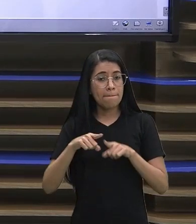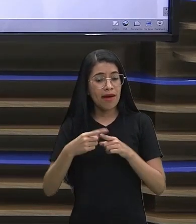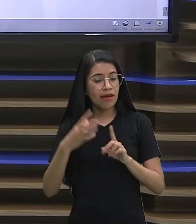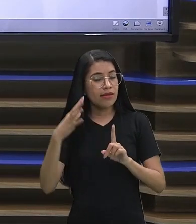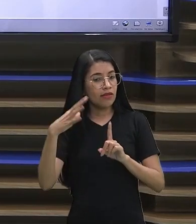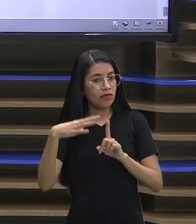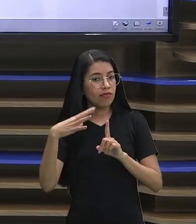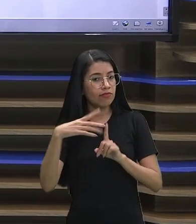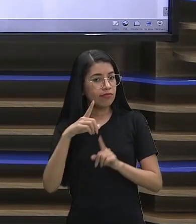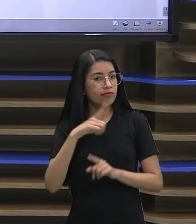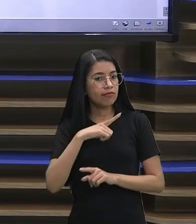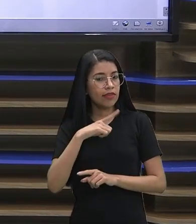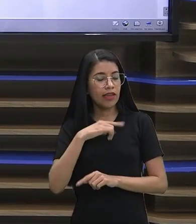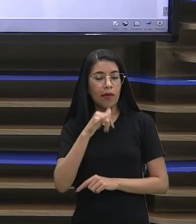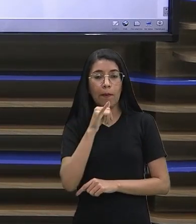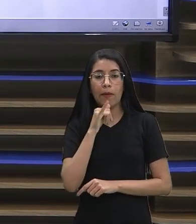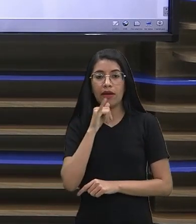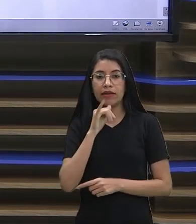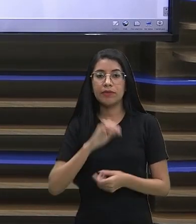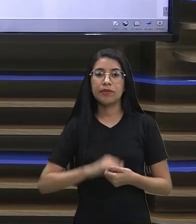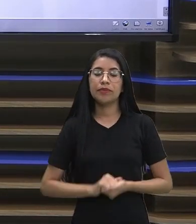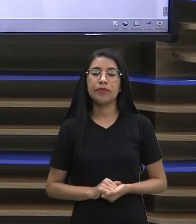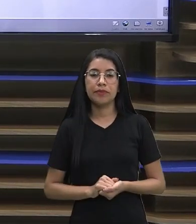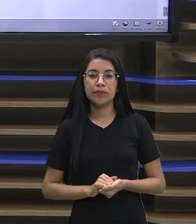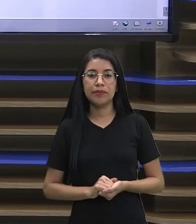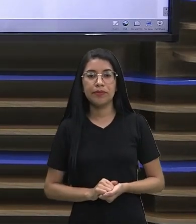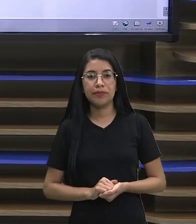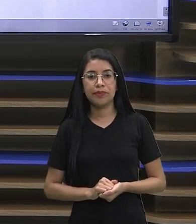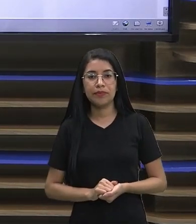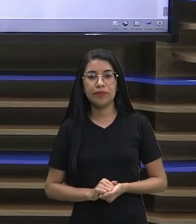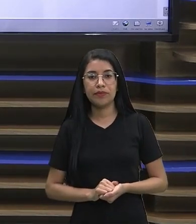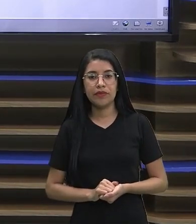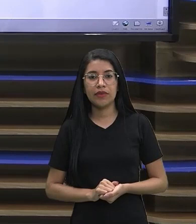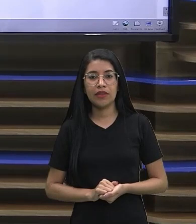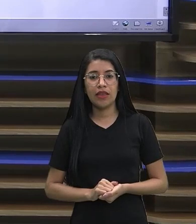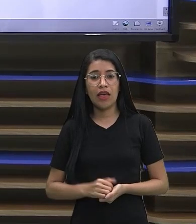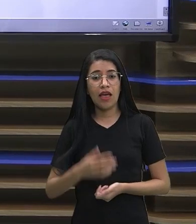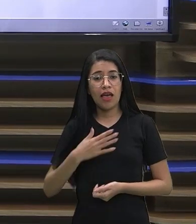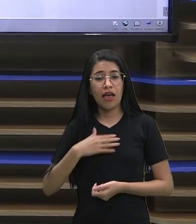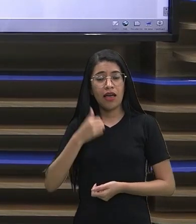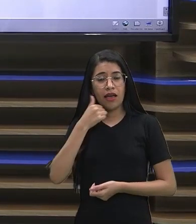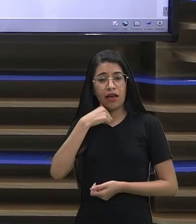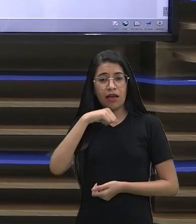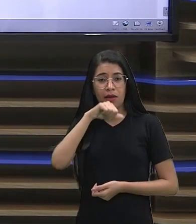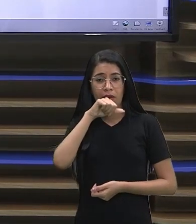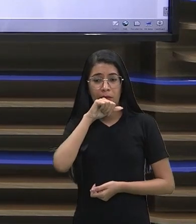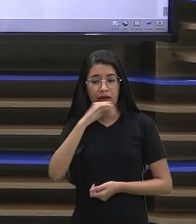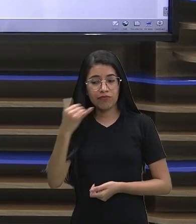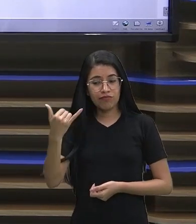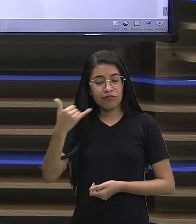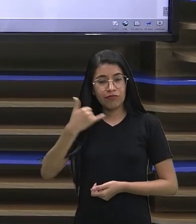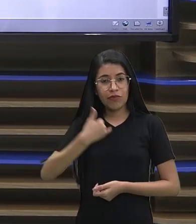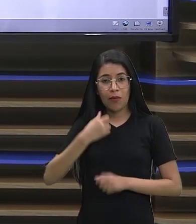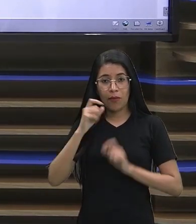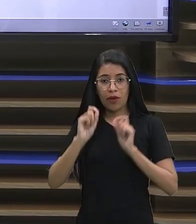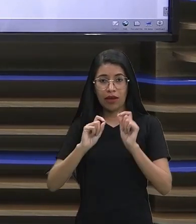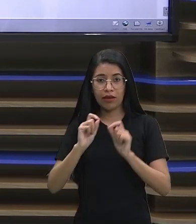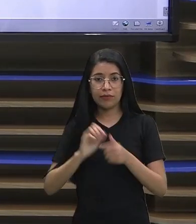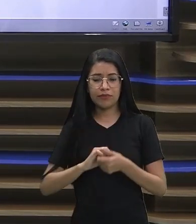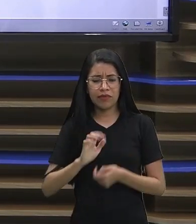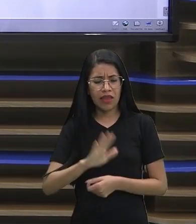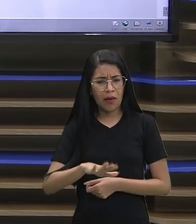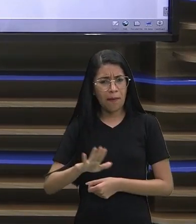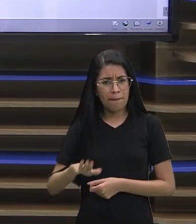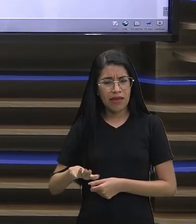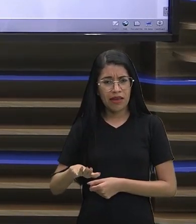influencia. Vou lhe dar um exemplo. Por exemplo, a minha mãe, fiquei sabendo que ela era, quando